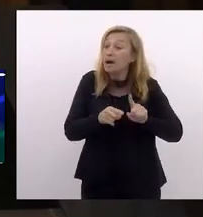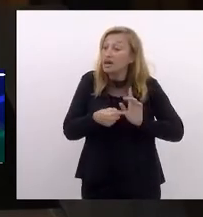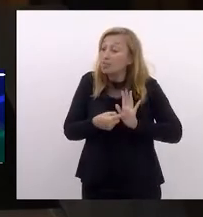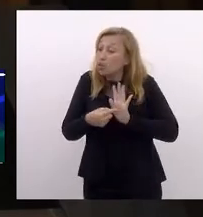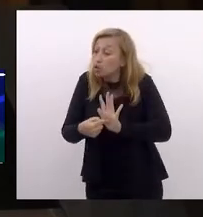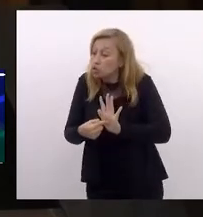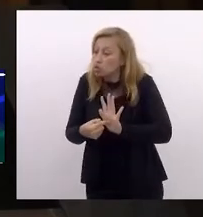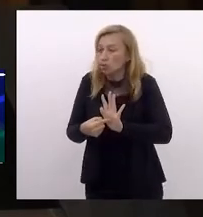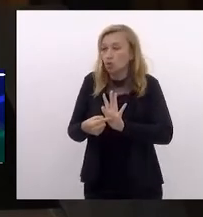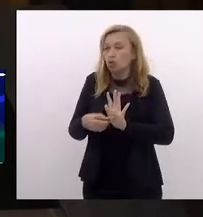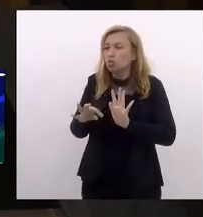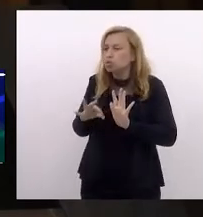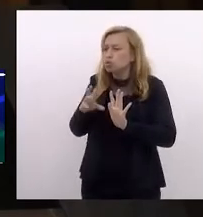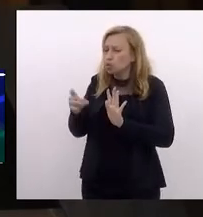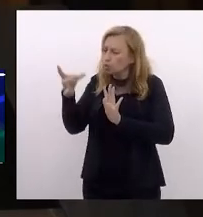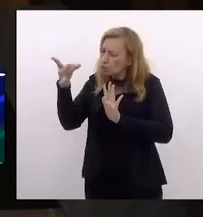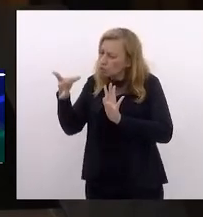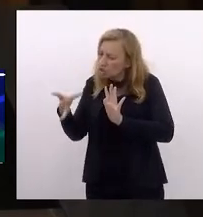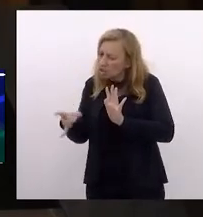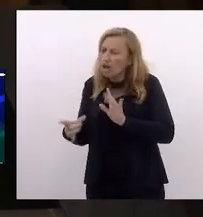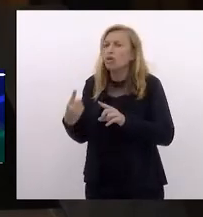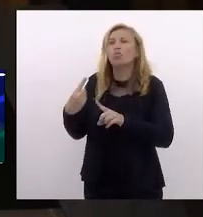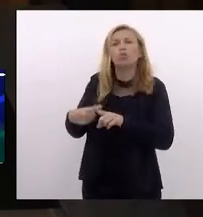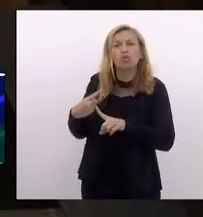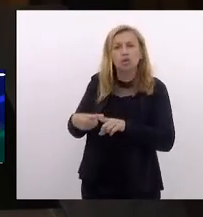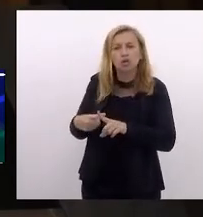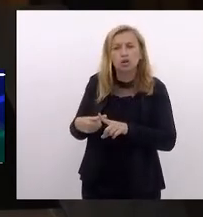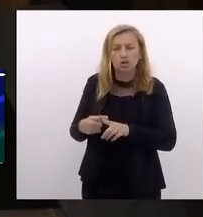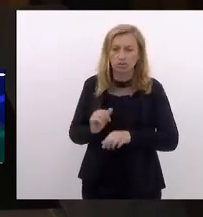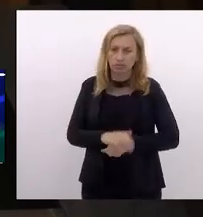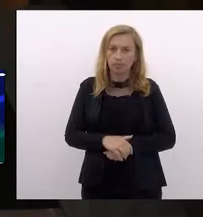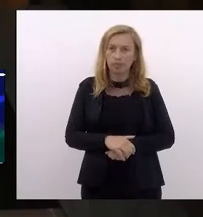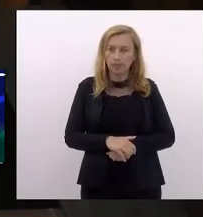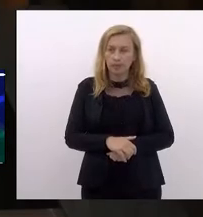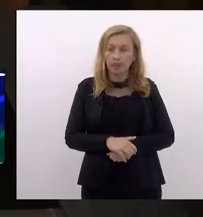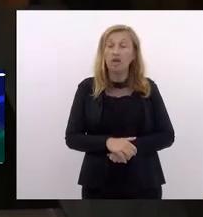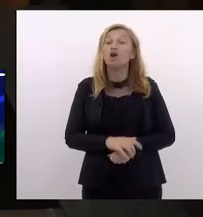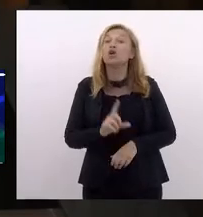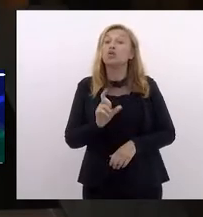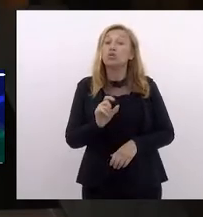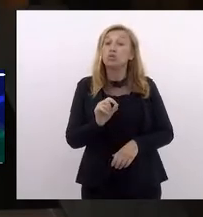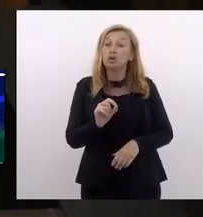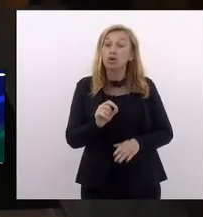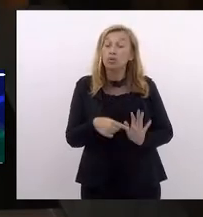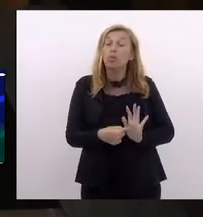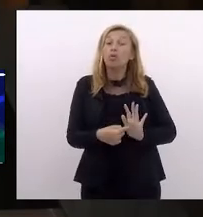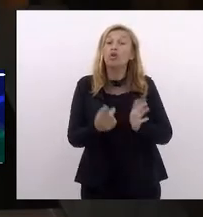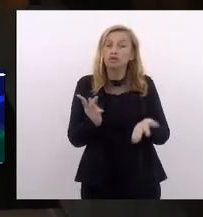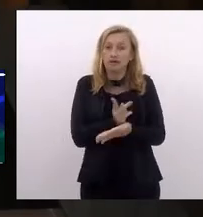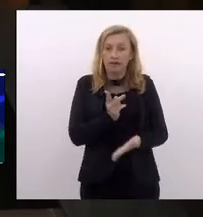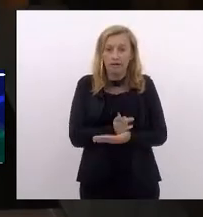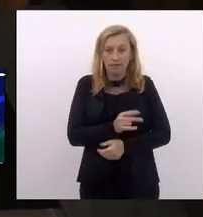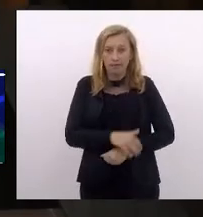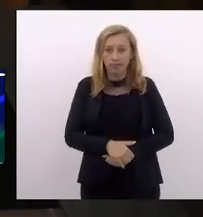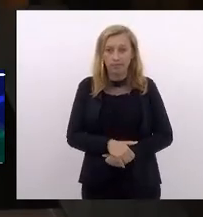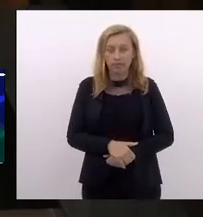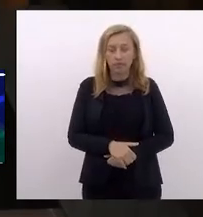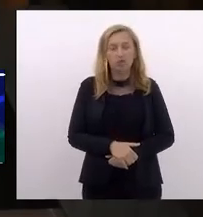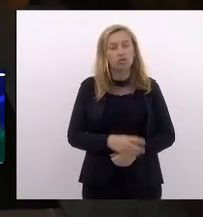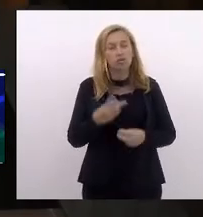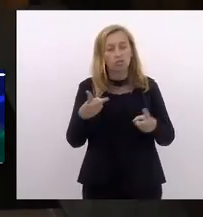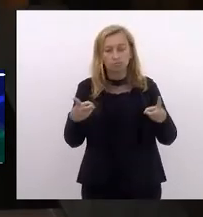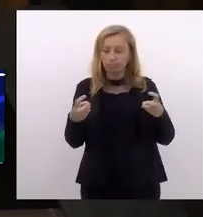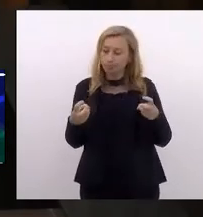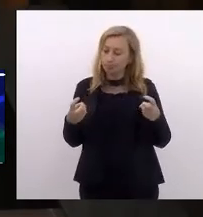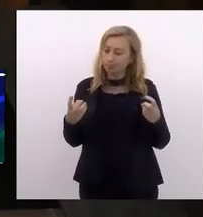bom e o que não foi cumprido que configura um erro reiterado é né